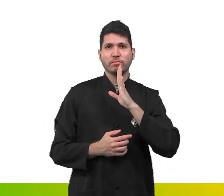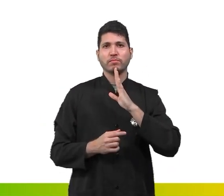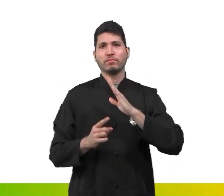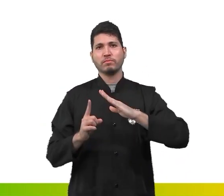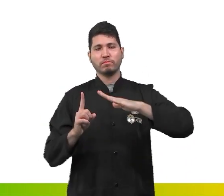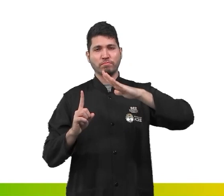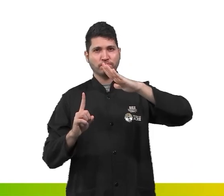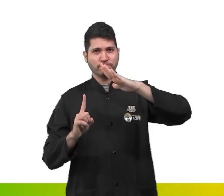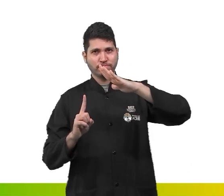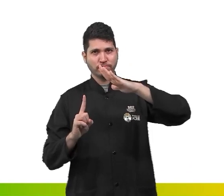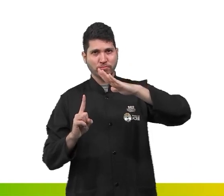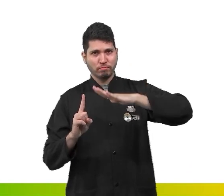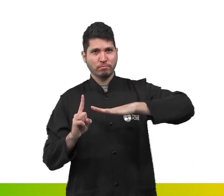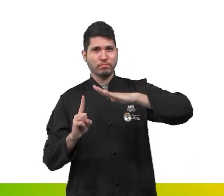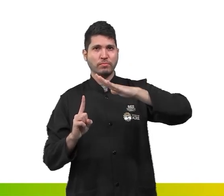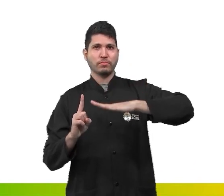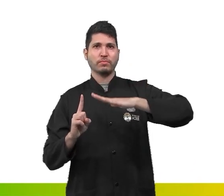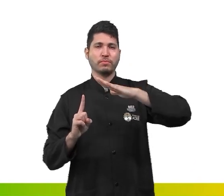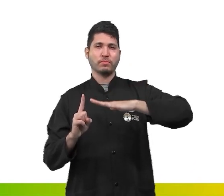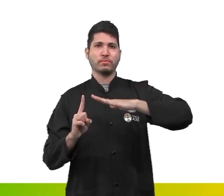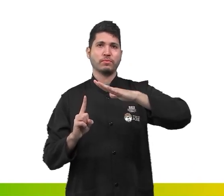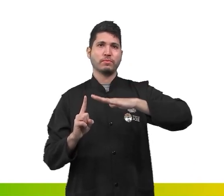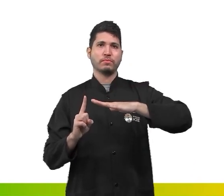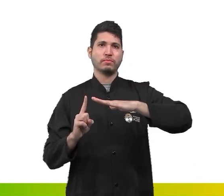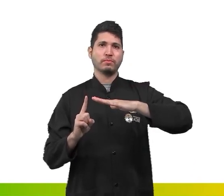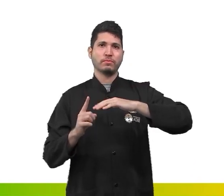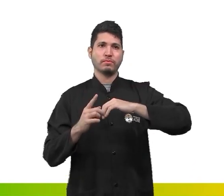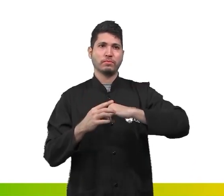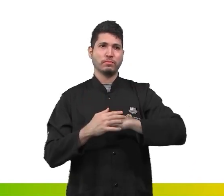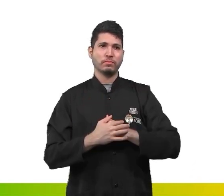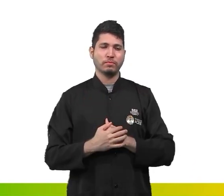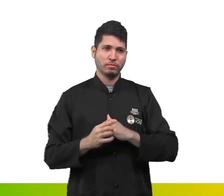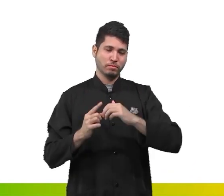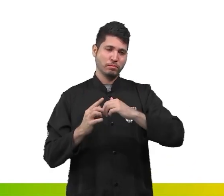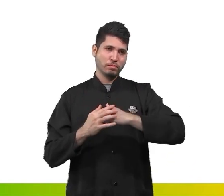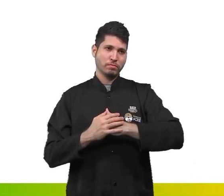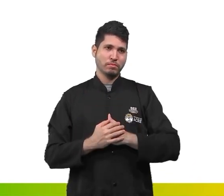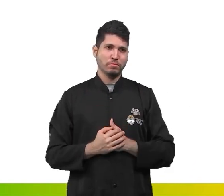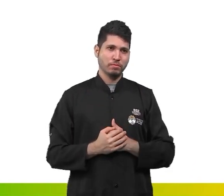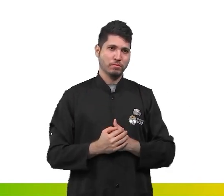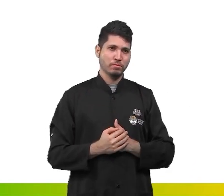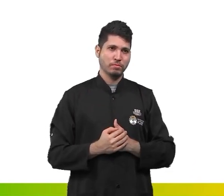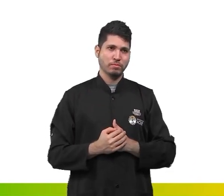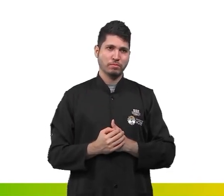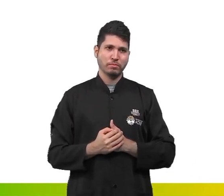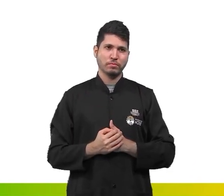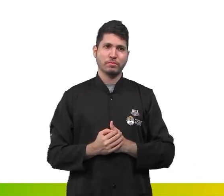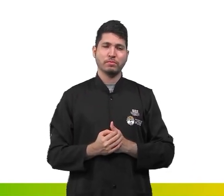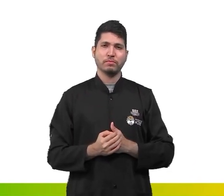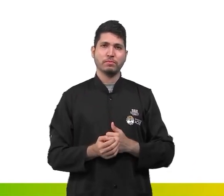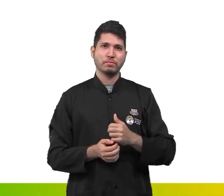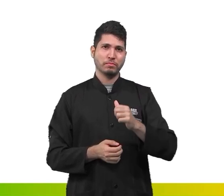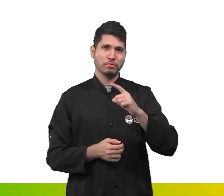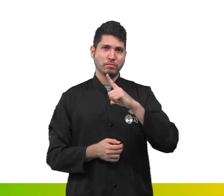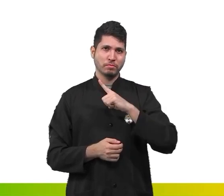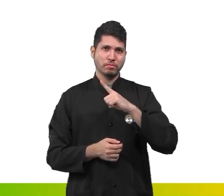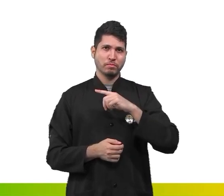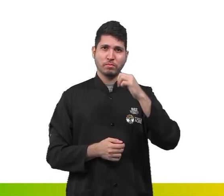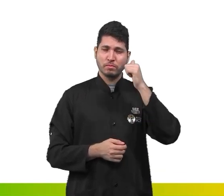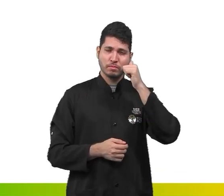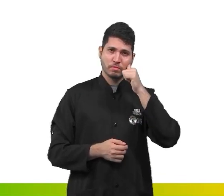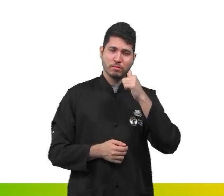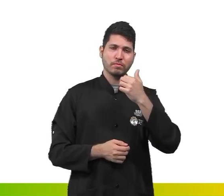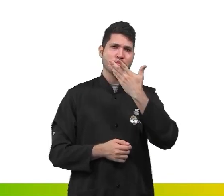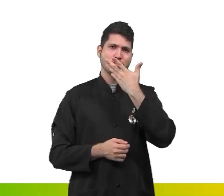dela. E aí temos uma imagem, aí uma mulher, uma mulher, um ninho